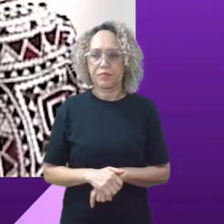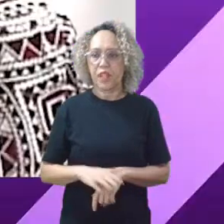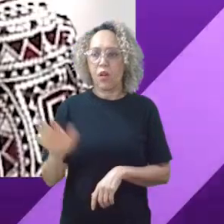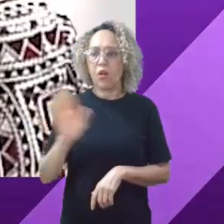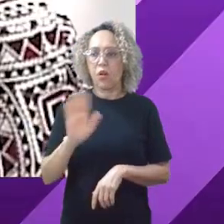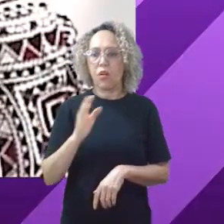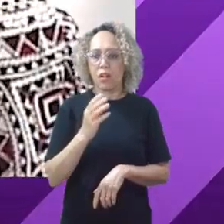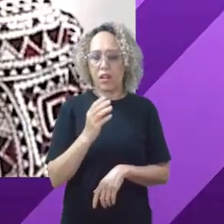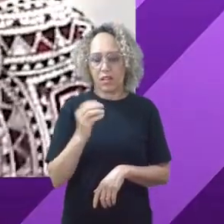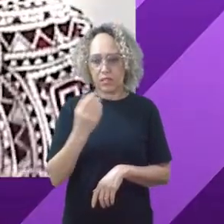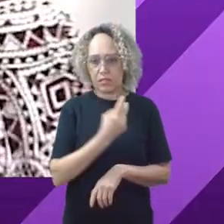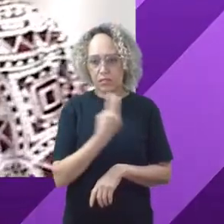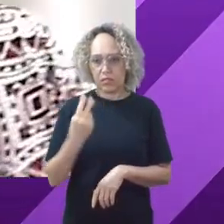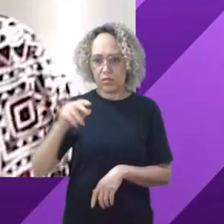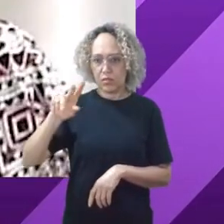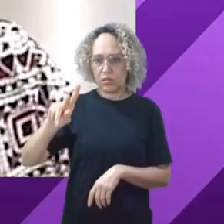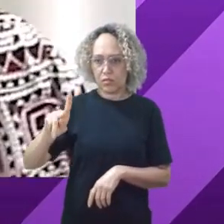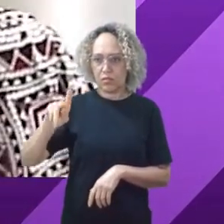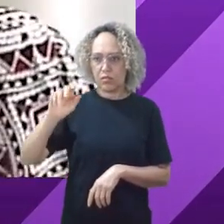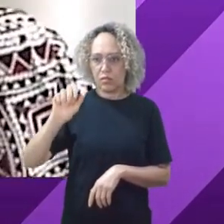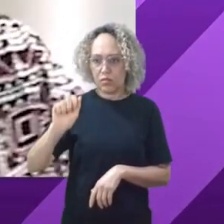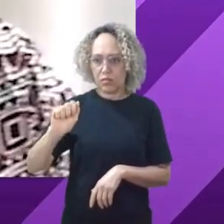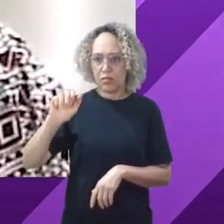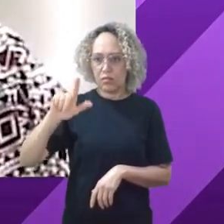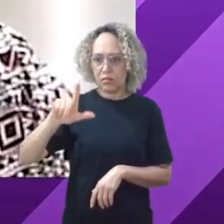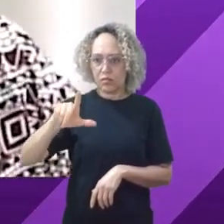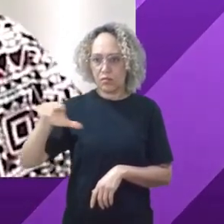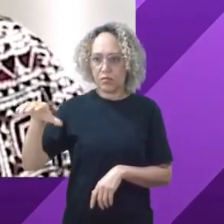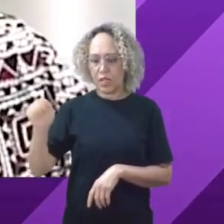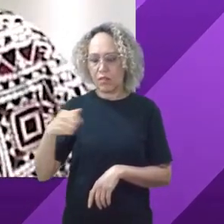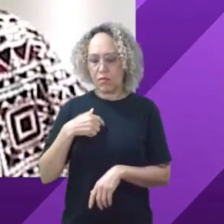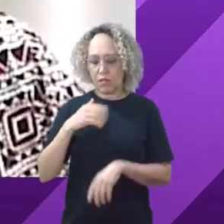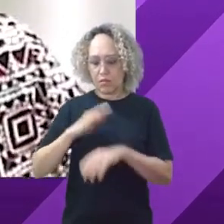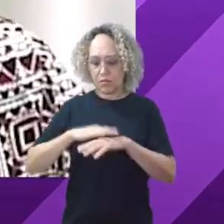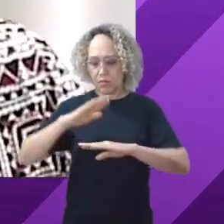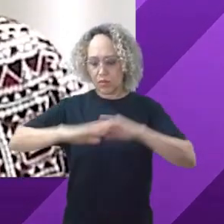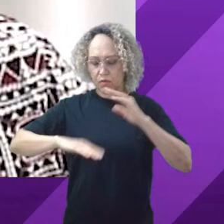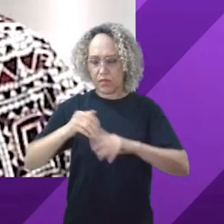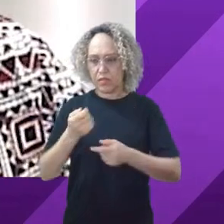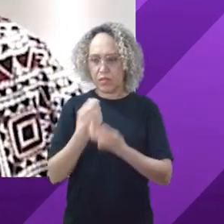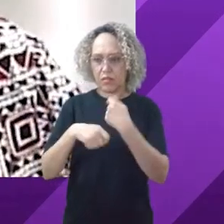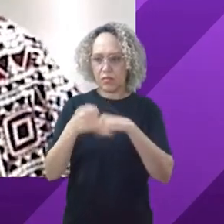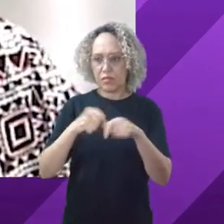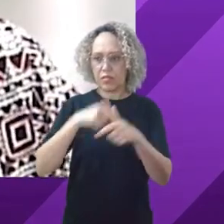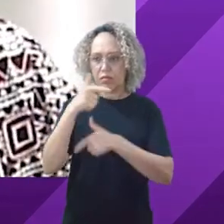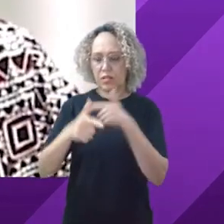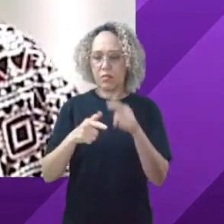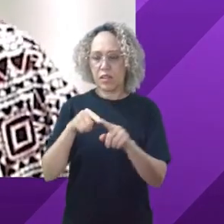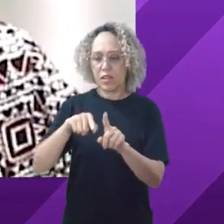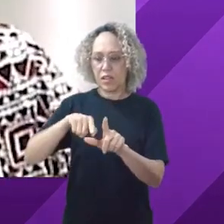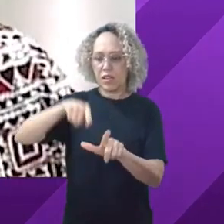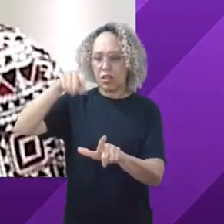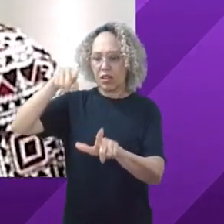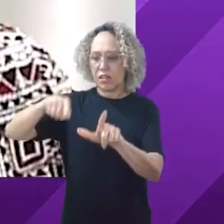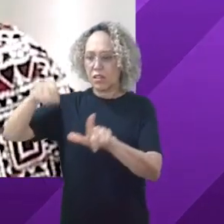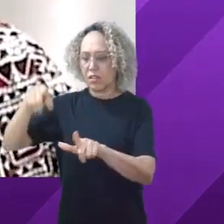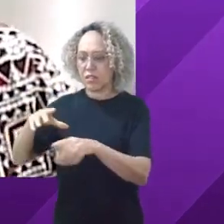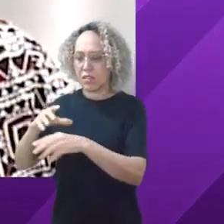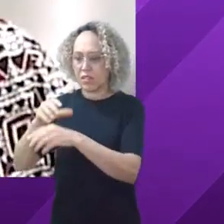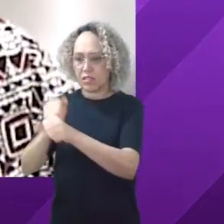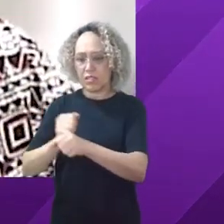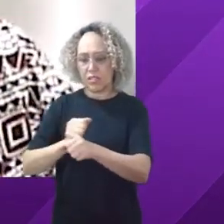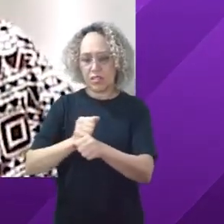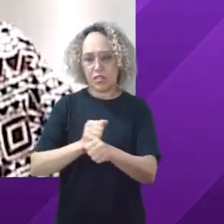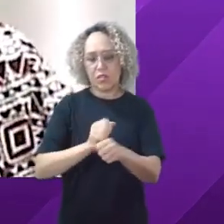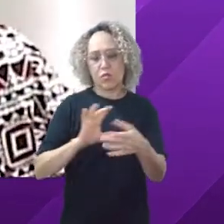Olá, eu sou Paula Montanher, eu sou uma economista que tenho trabalhado com estatísticas do mundo do trabalho